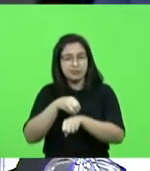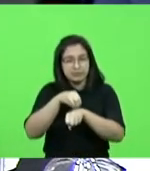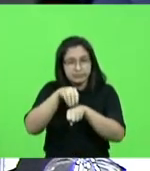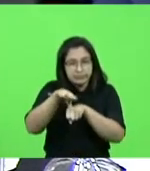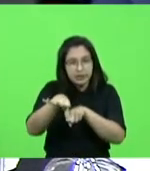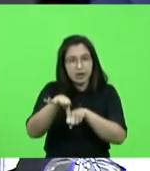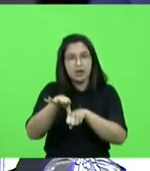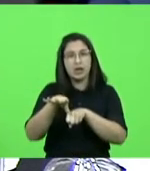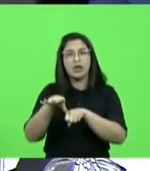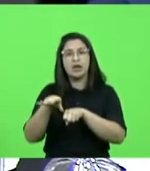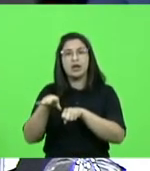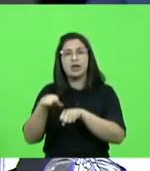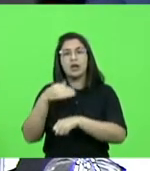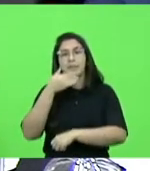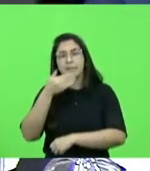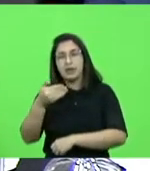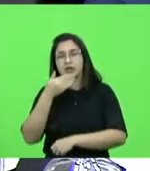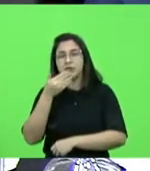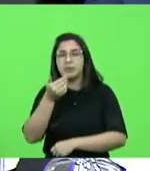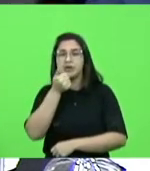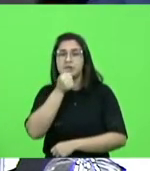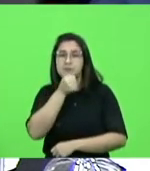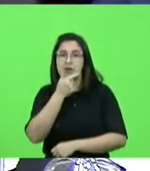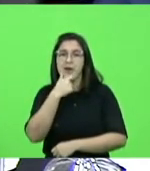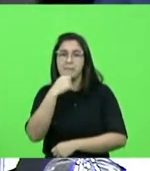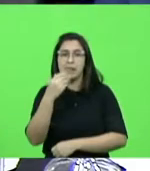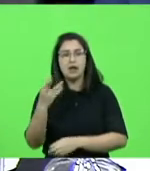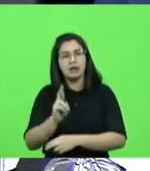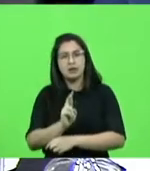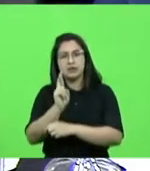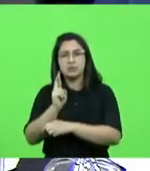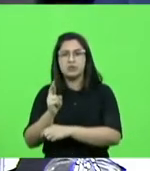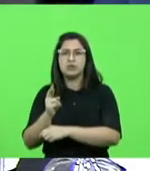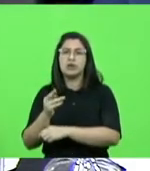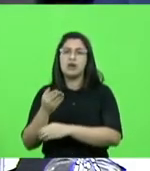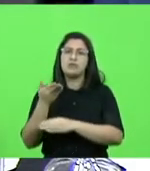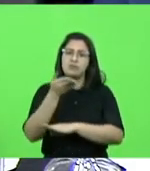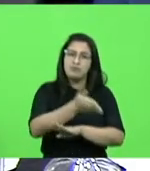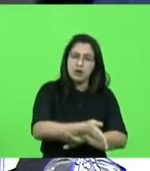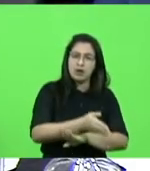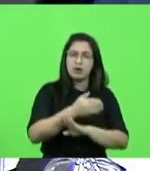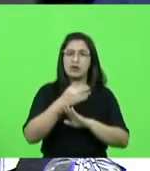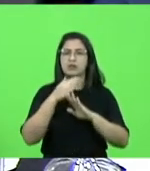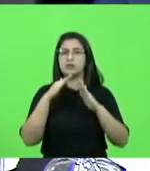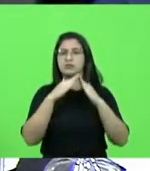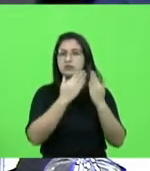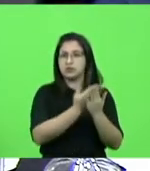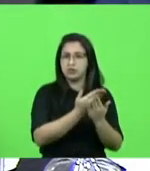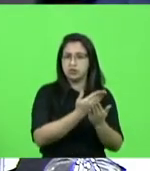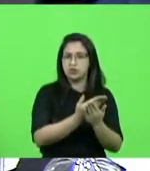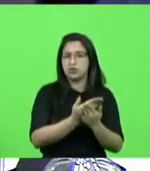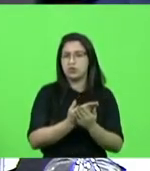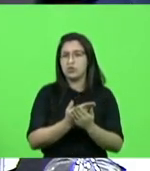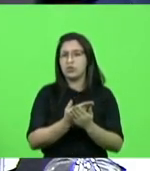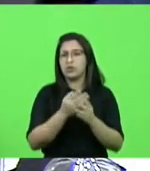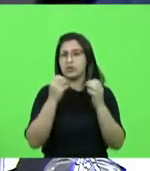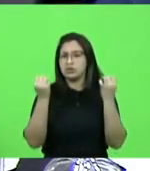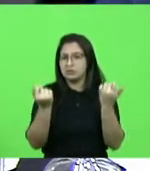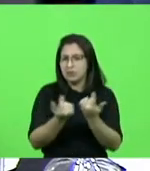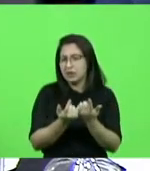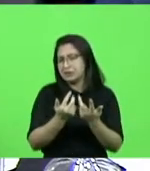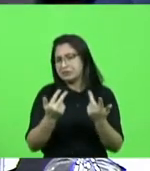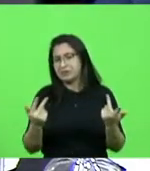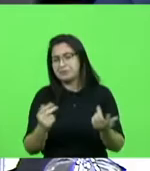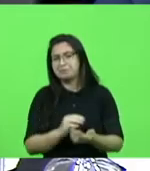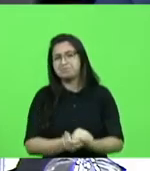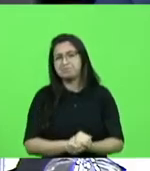para que os pais venham, acompanhem, venham para as assembleias. Então, nós não podemos construir essa